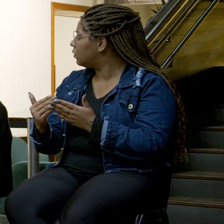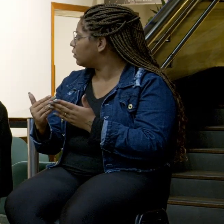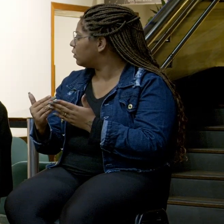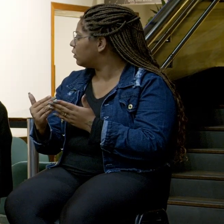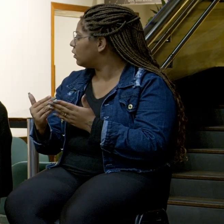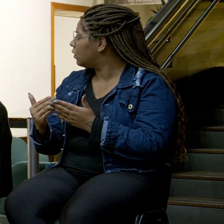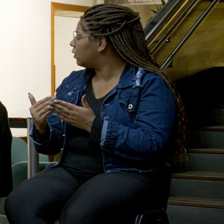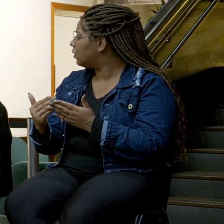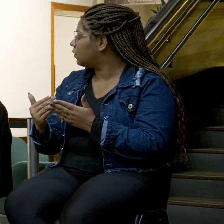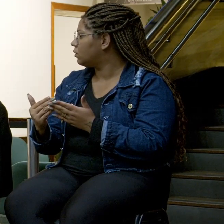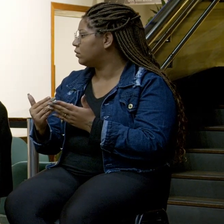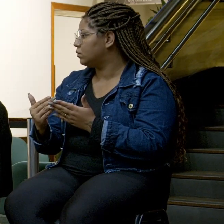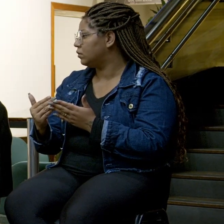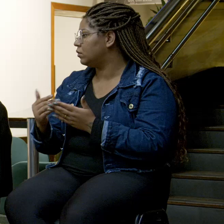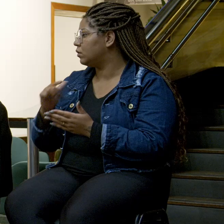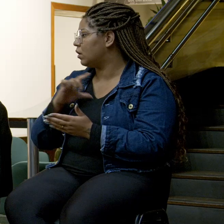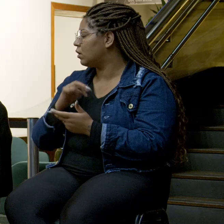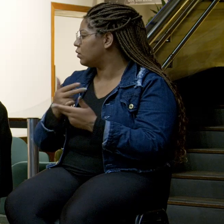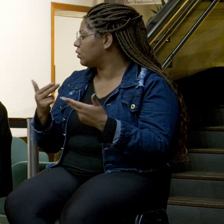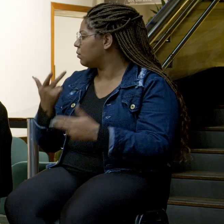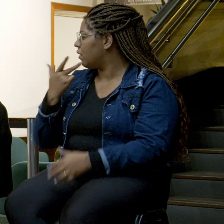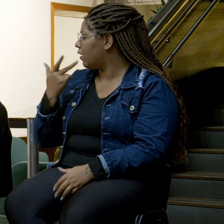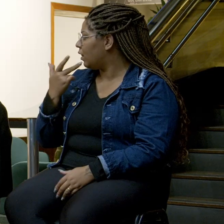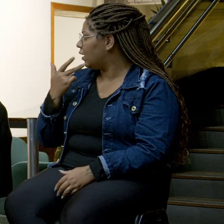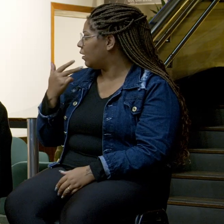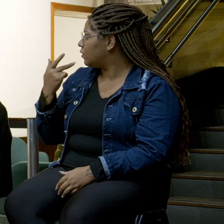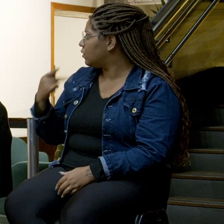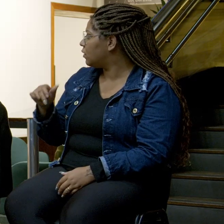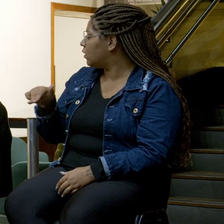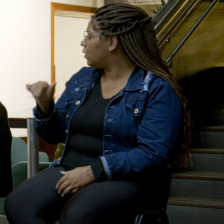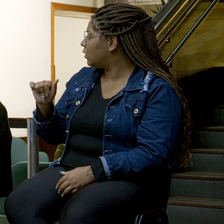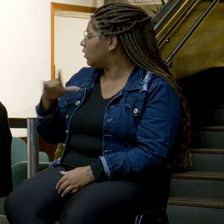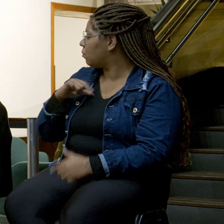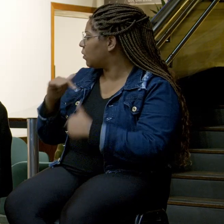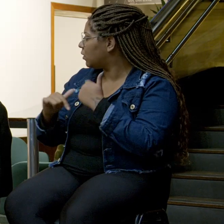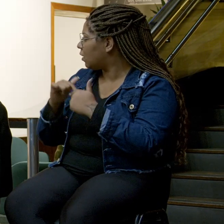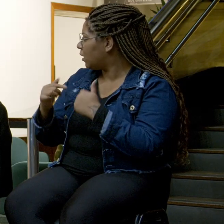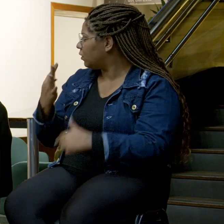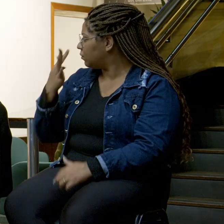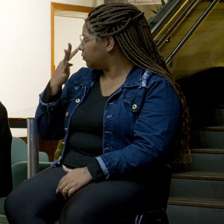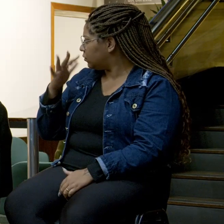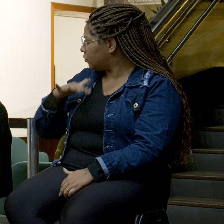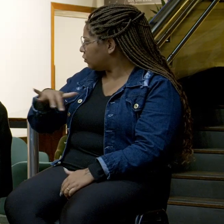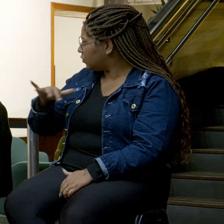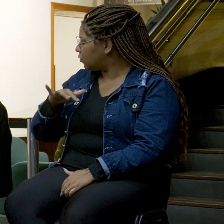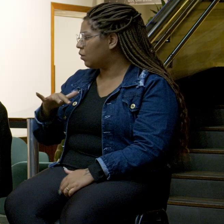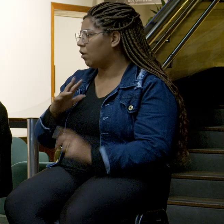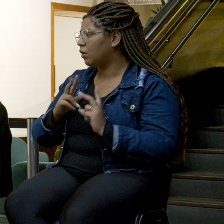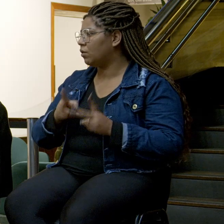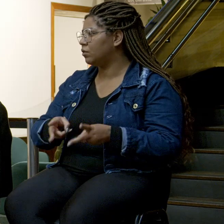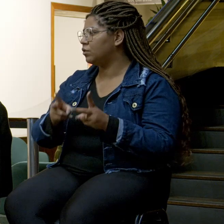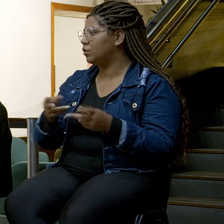citações da própria Ana. Meu trabalho faz espirais em torno de uma preocupação